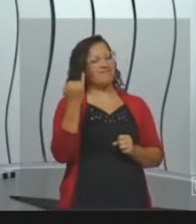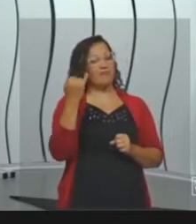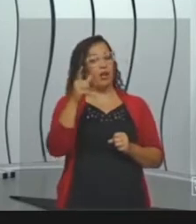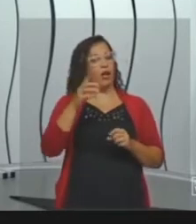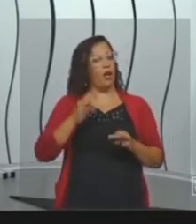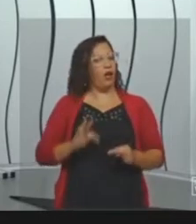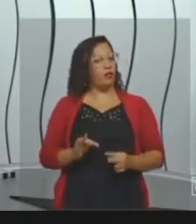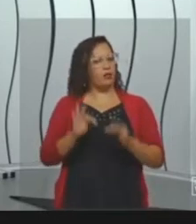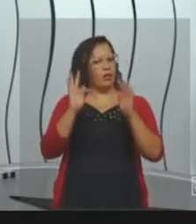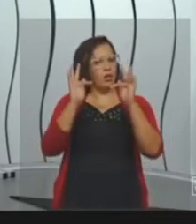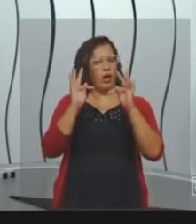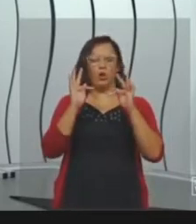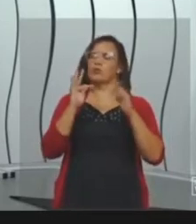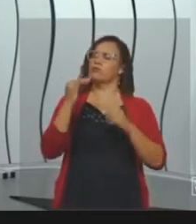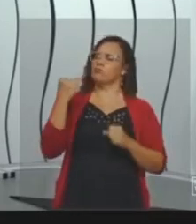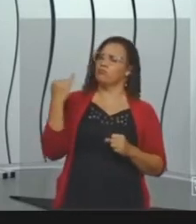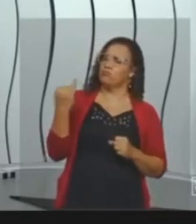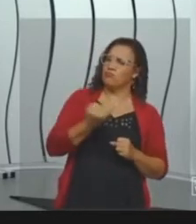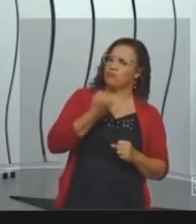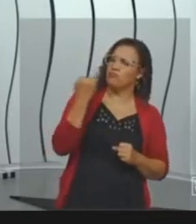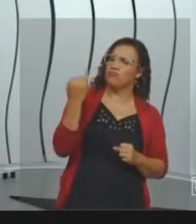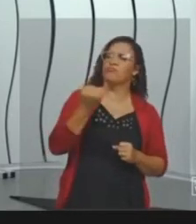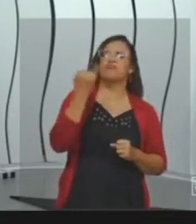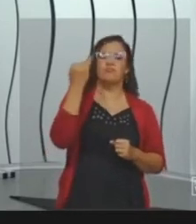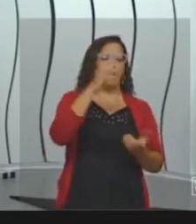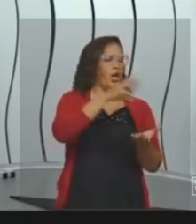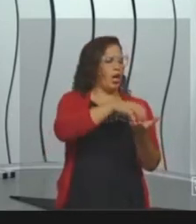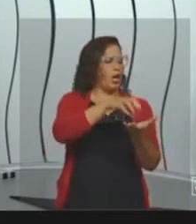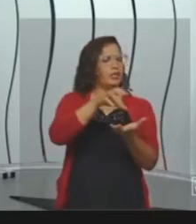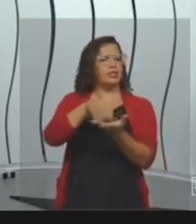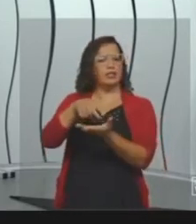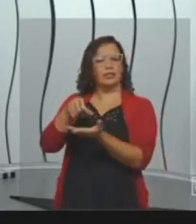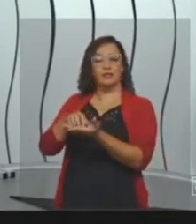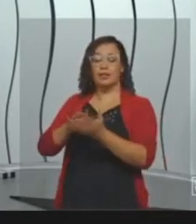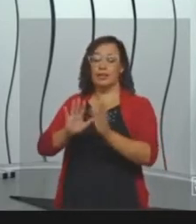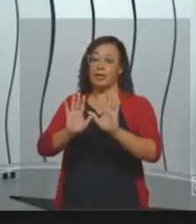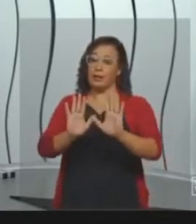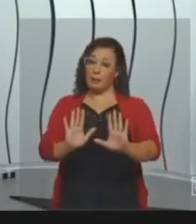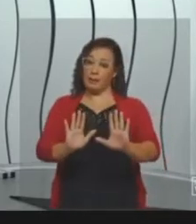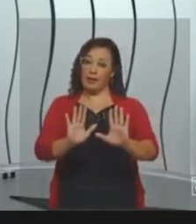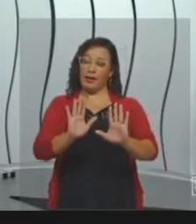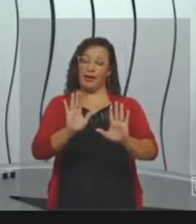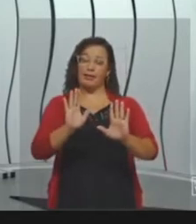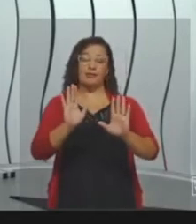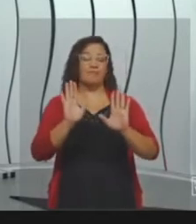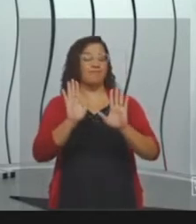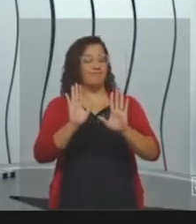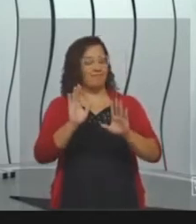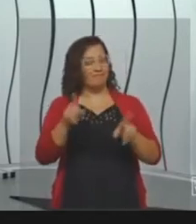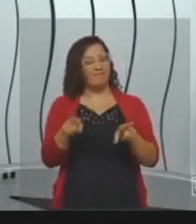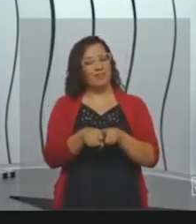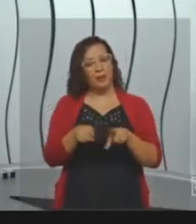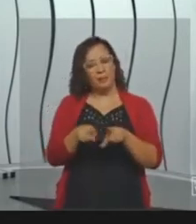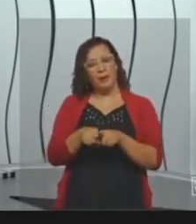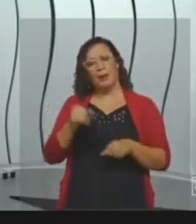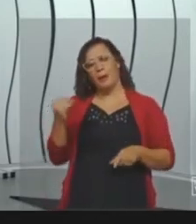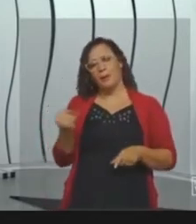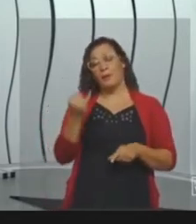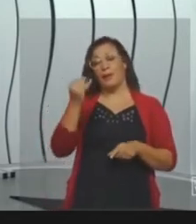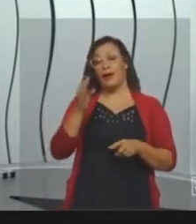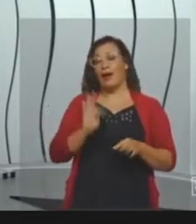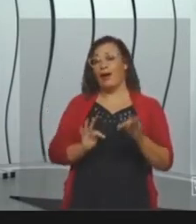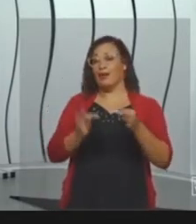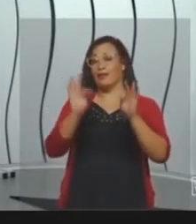tecnologia é muito importante em todos os setores que ela é aplicada, mas é importante também saber que a tecnologia